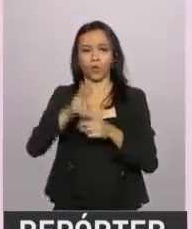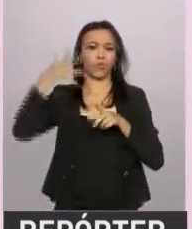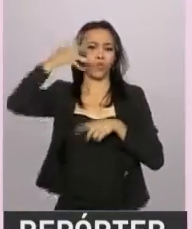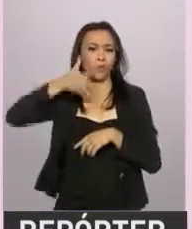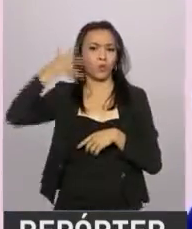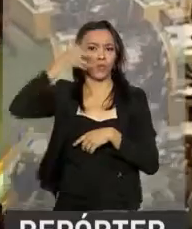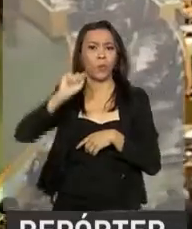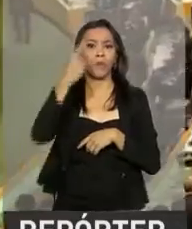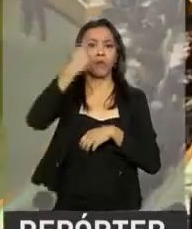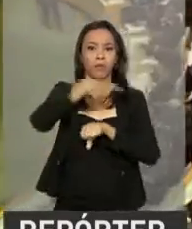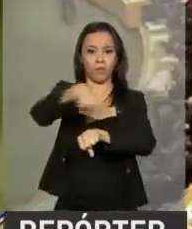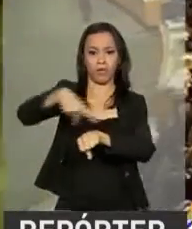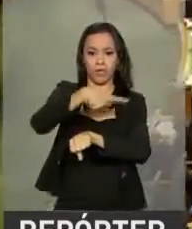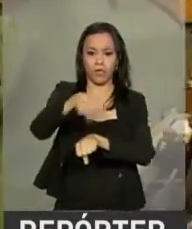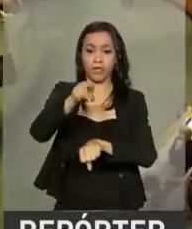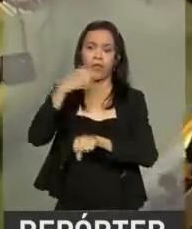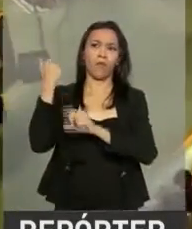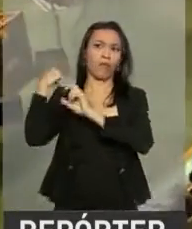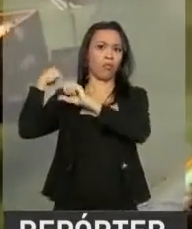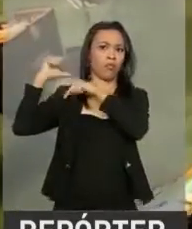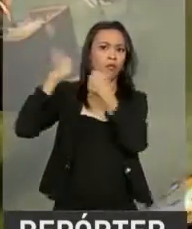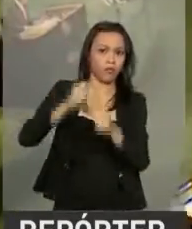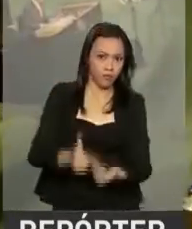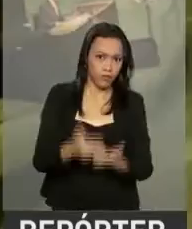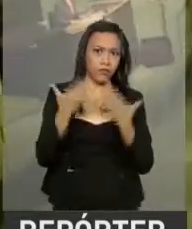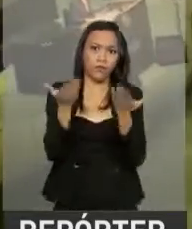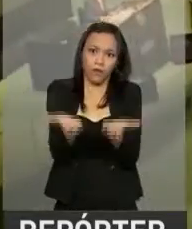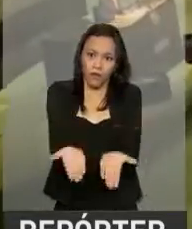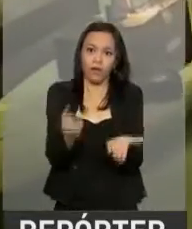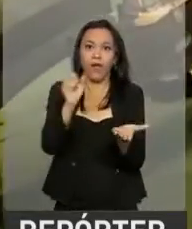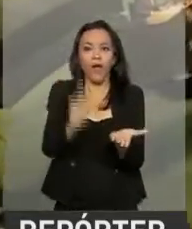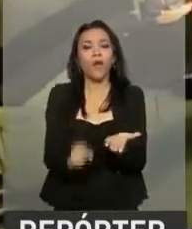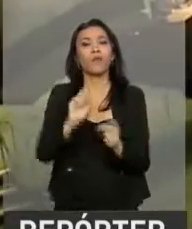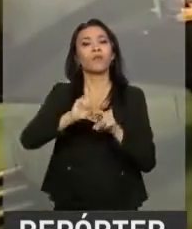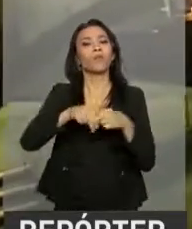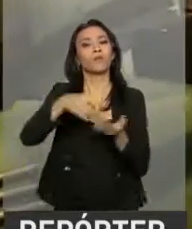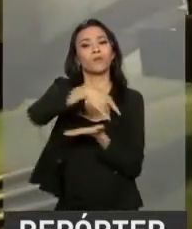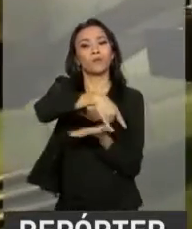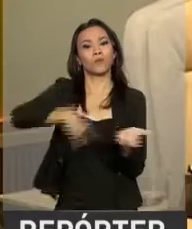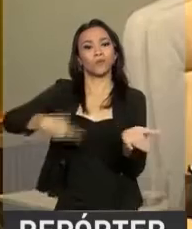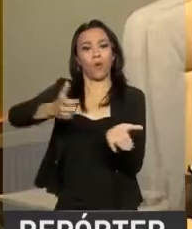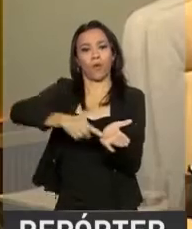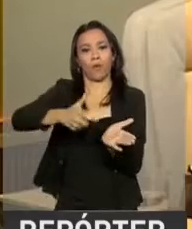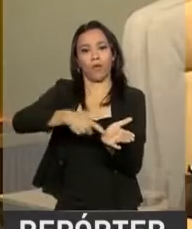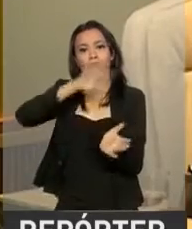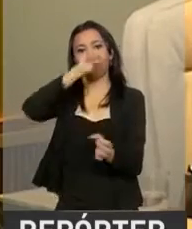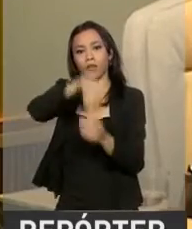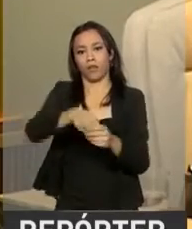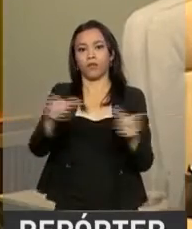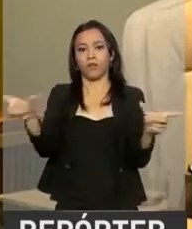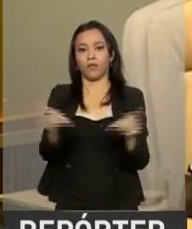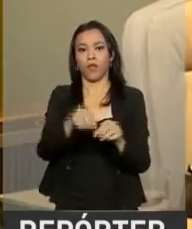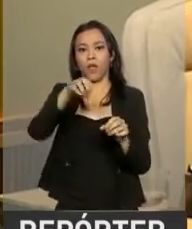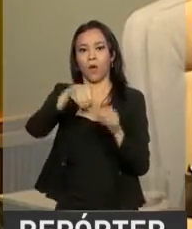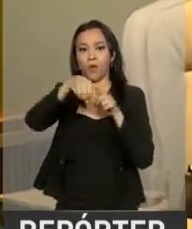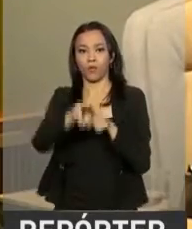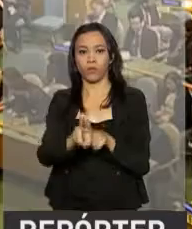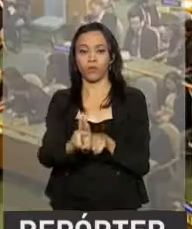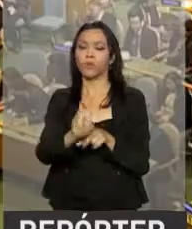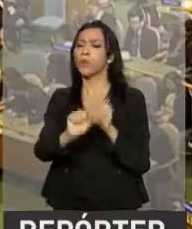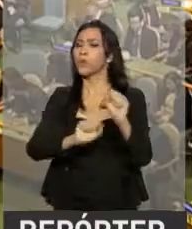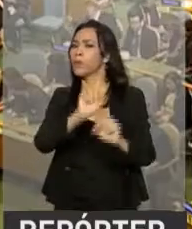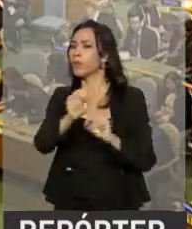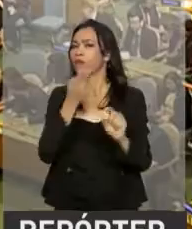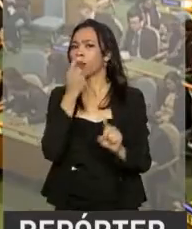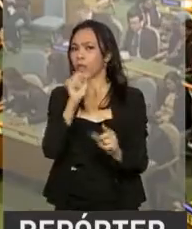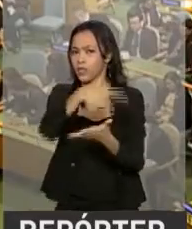uma tradição que hoje em dia, inclusive, é consignada numa resolução da Assembleia Geral das Nações Unidas, que estabelece